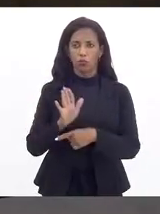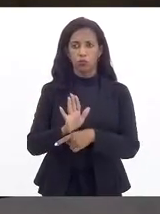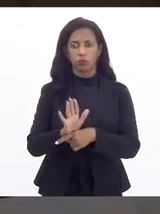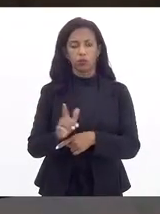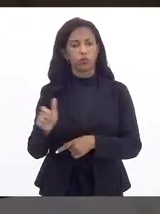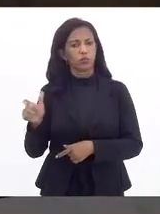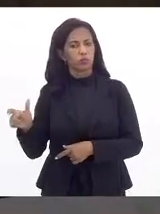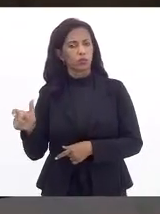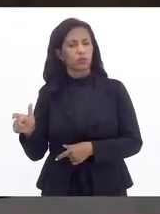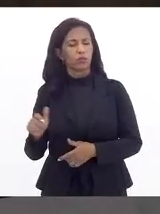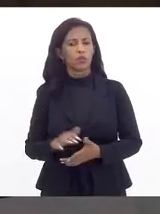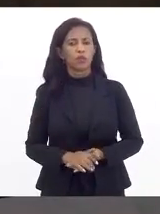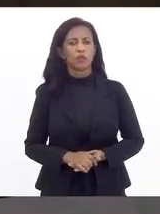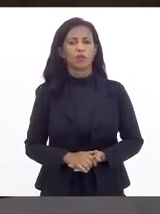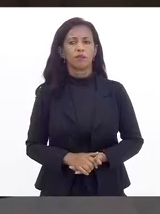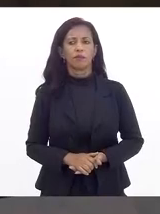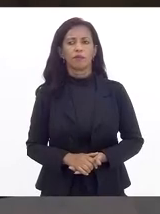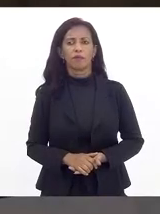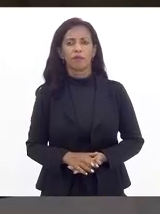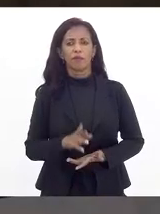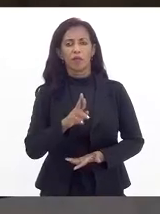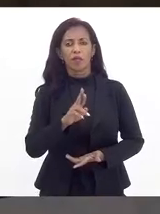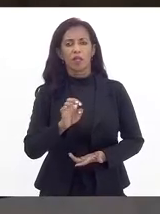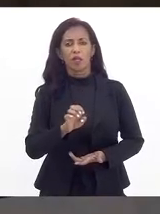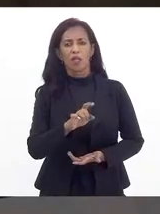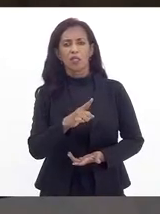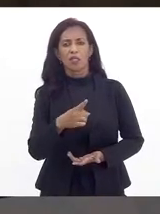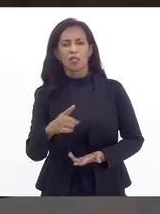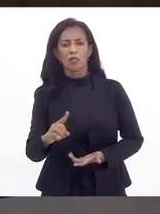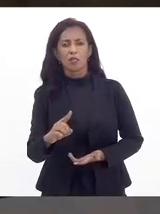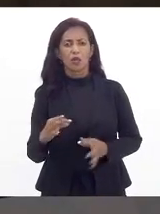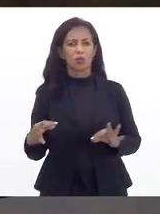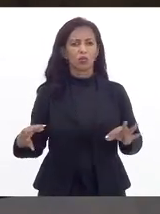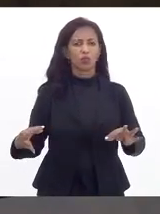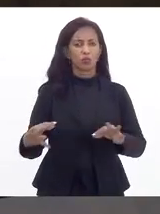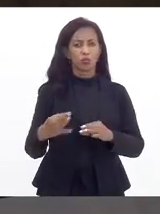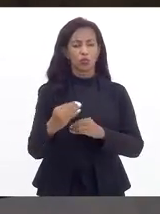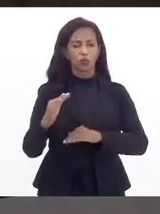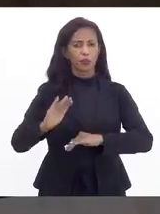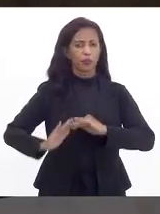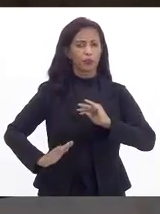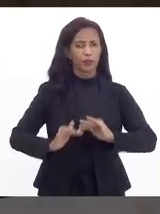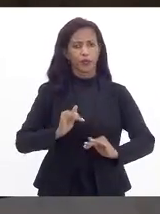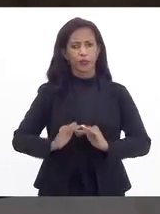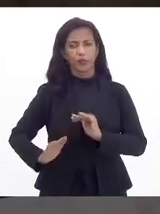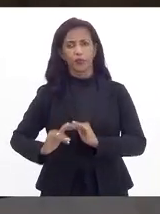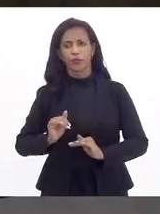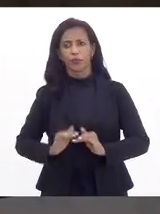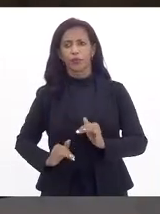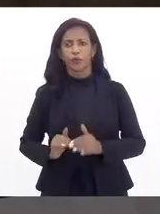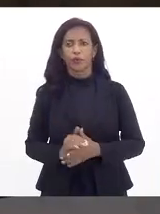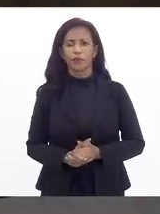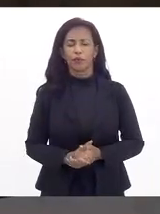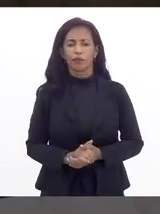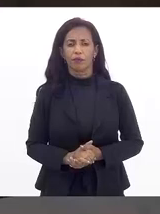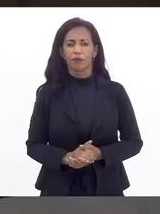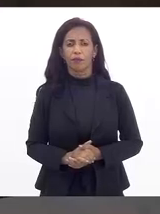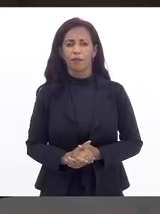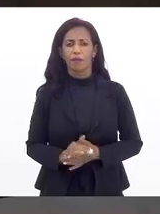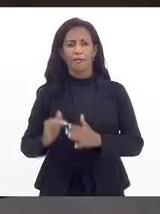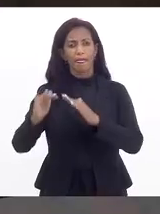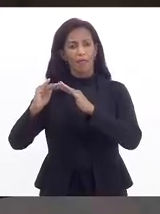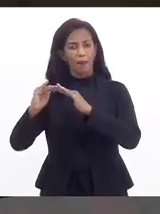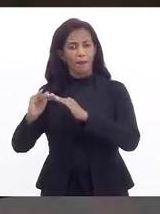ele fez a rescisão trabalhista de todos os profissionais, menos